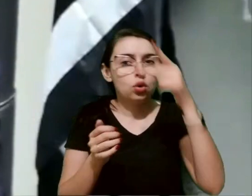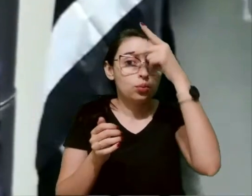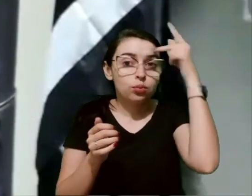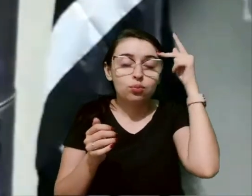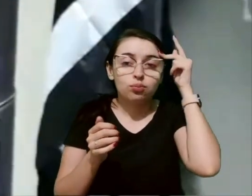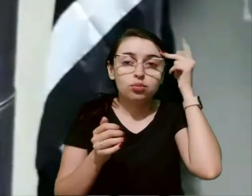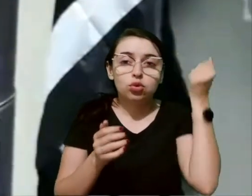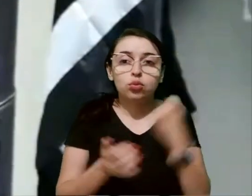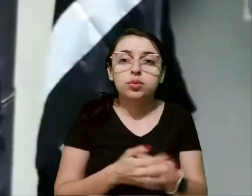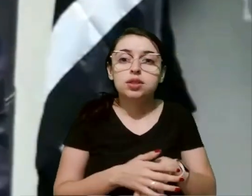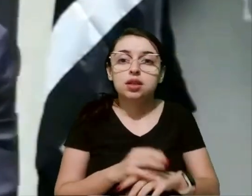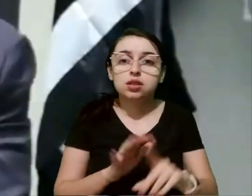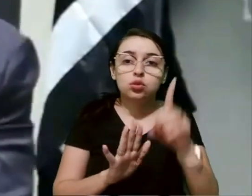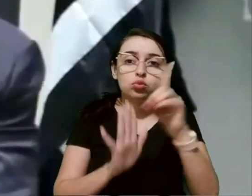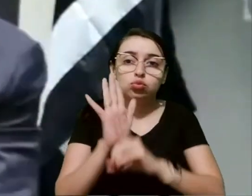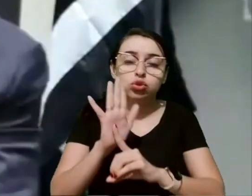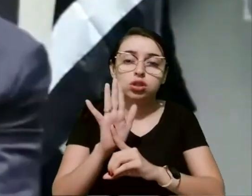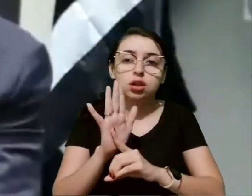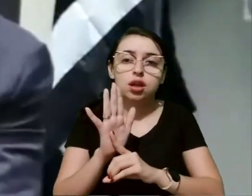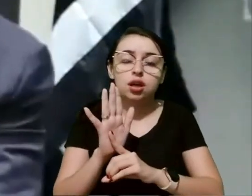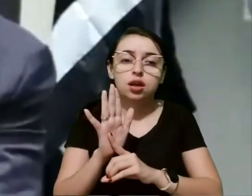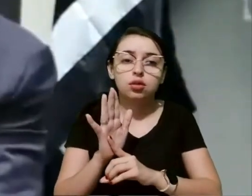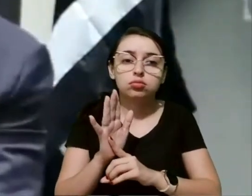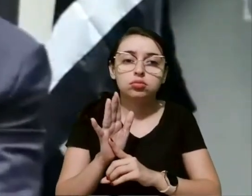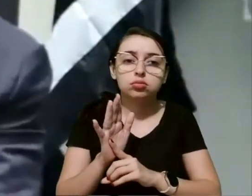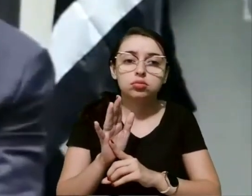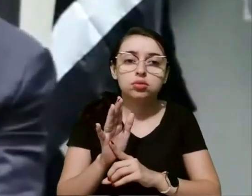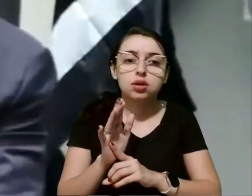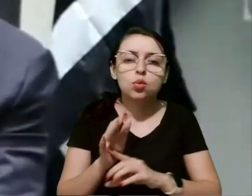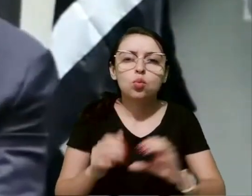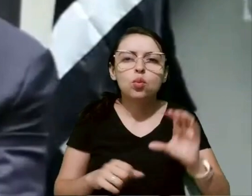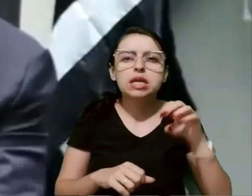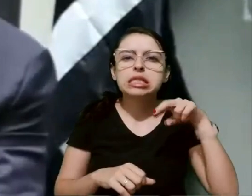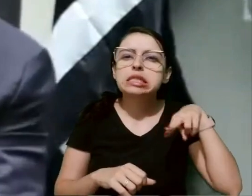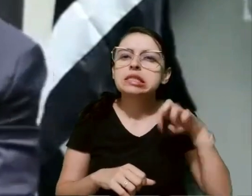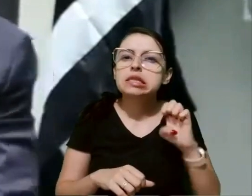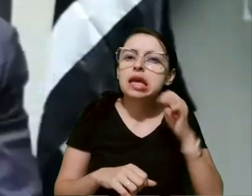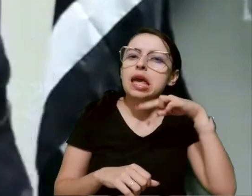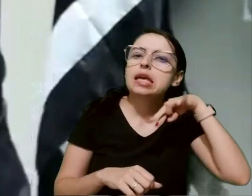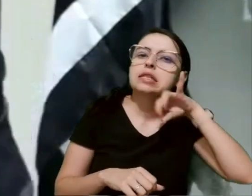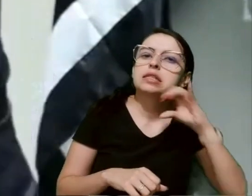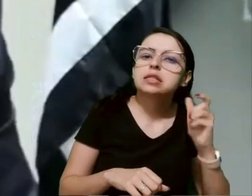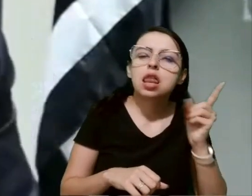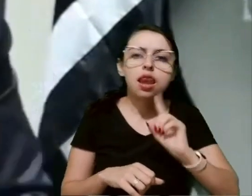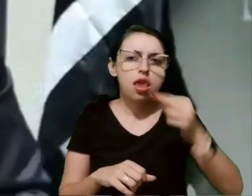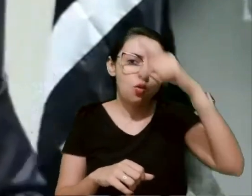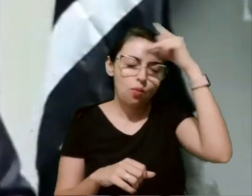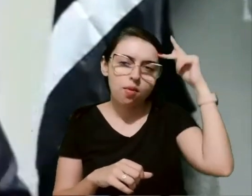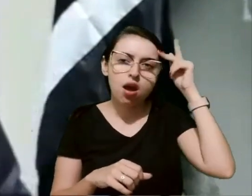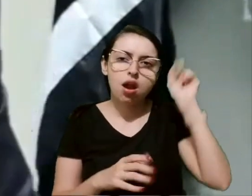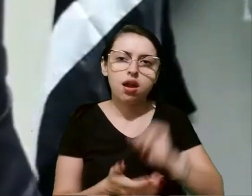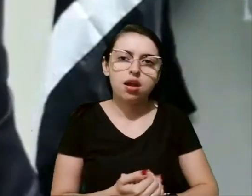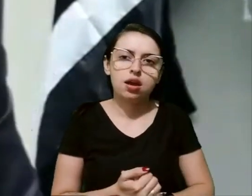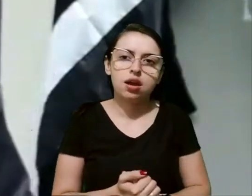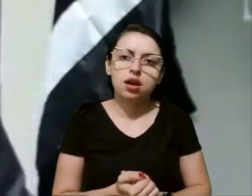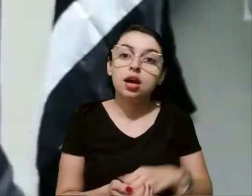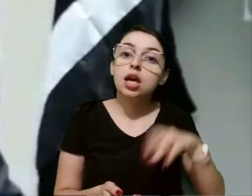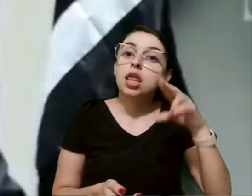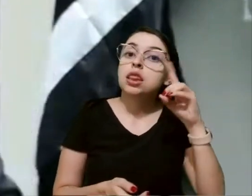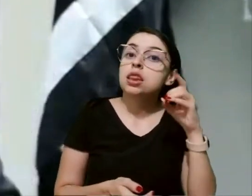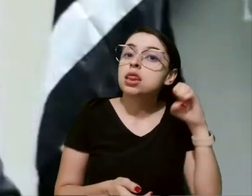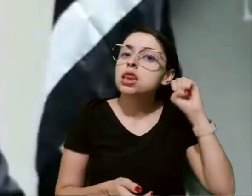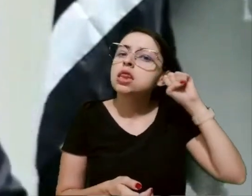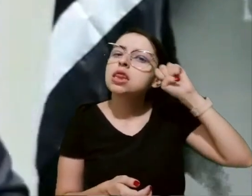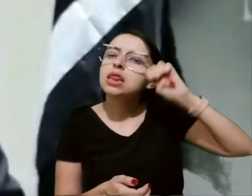Porque, quando você define o direito como uma ciência não humana, né, e uma ciência desumana, ou seja, uma